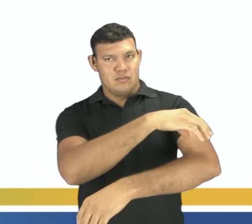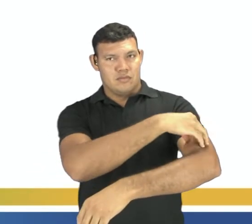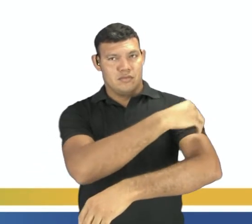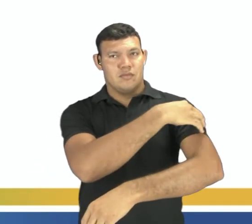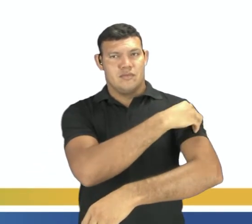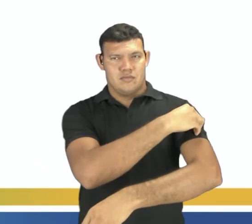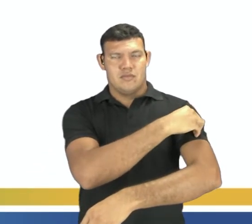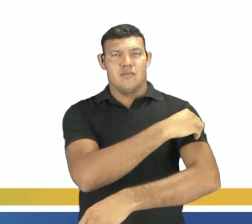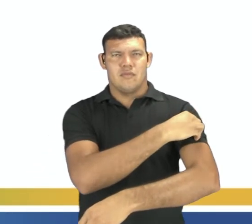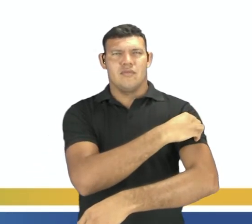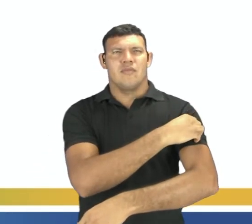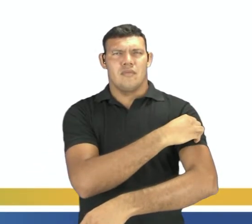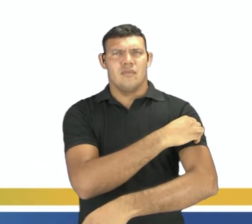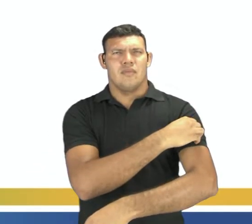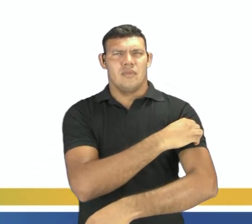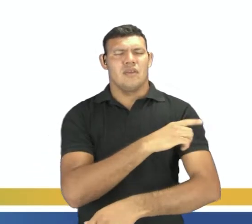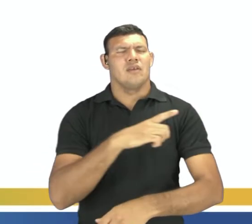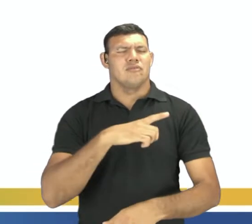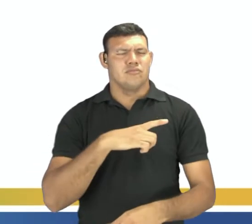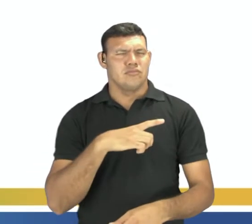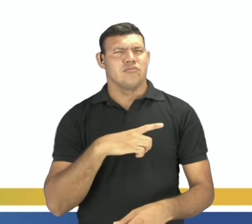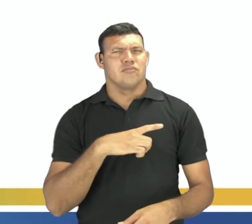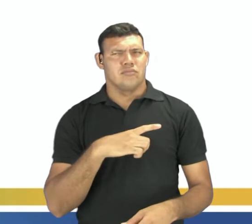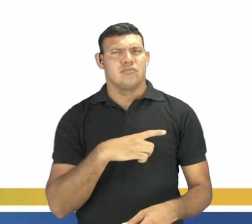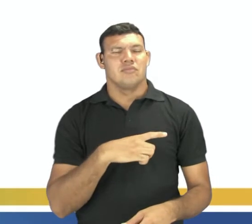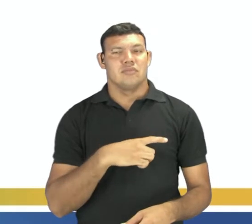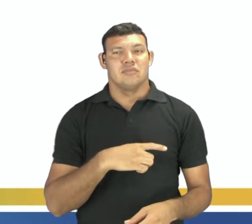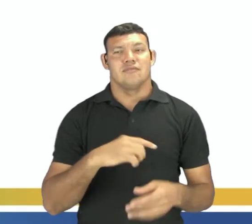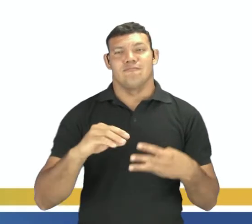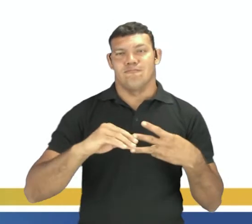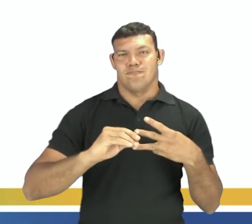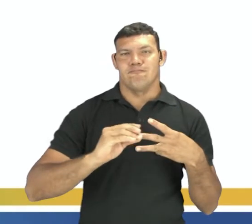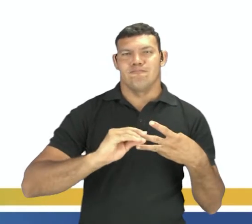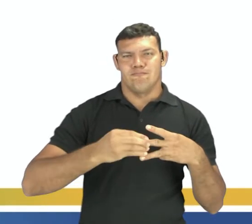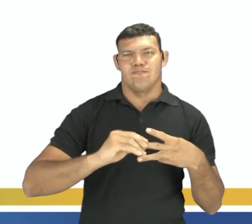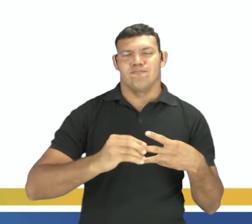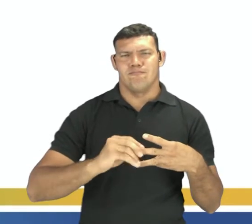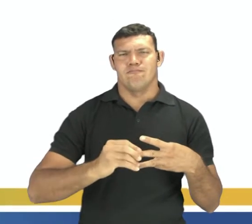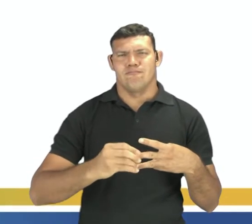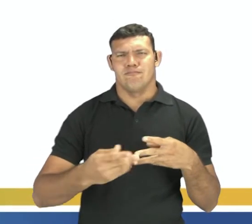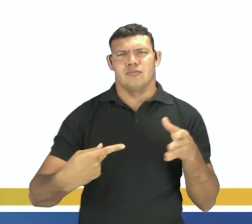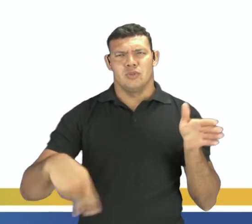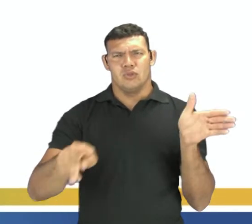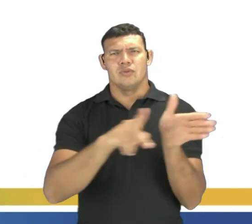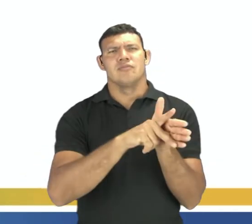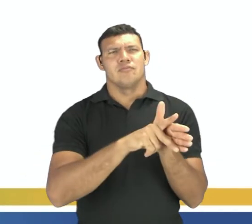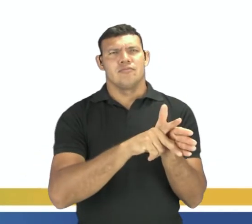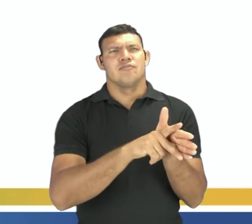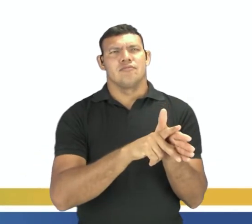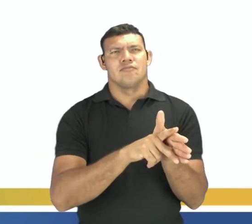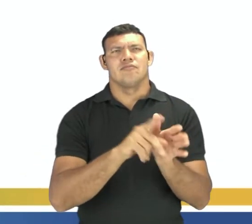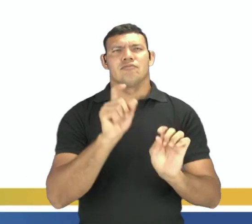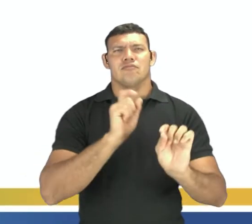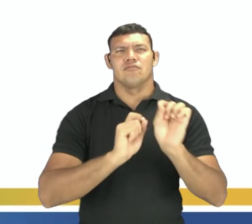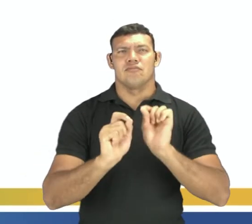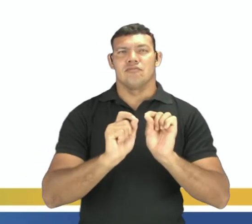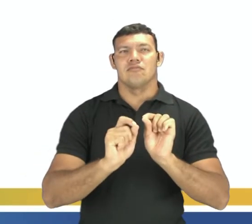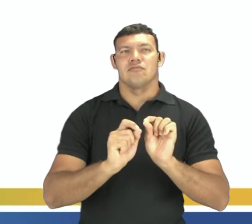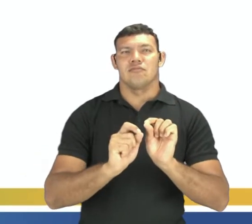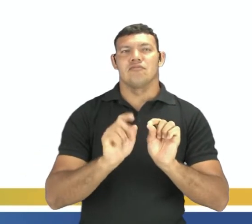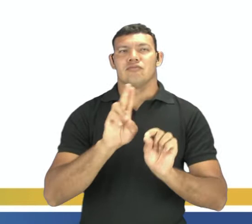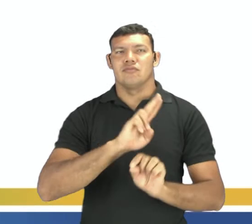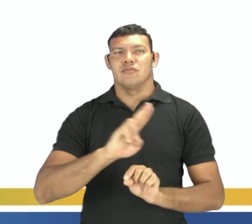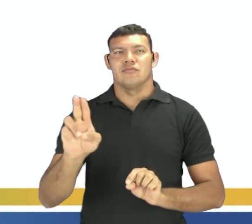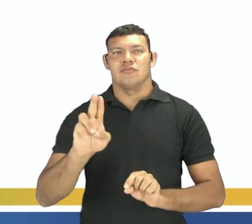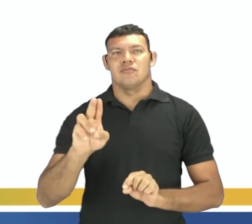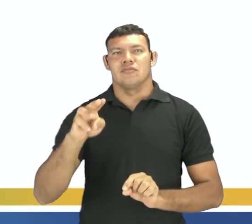caracterizado por uma contralidade, e as células que formam esse tecido são formadas de fusiforme e recebe o